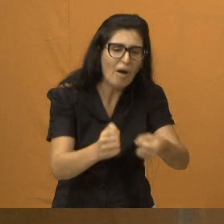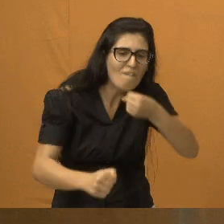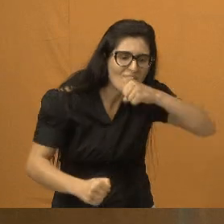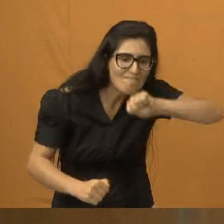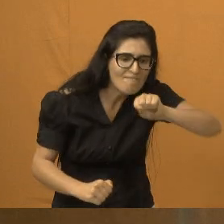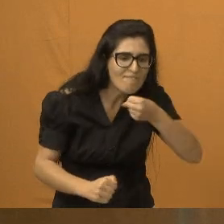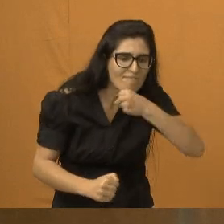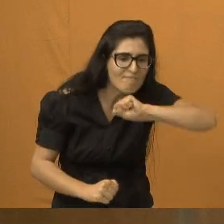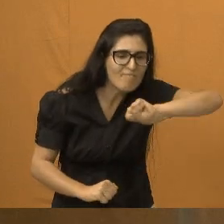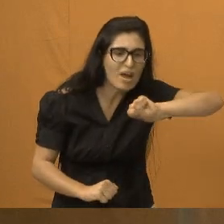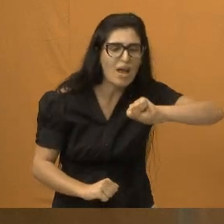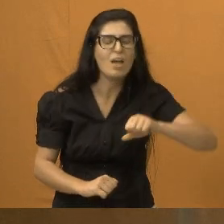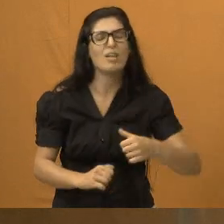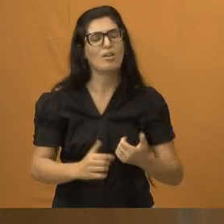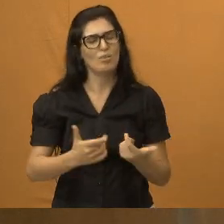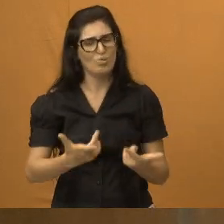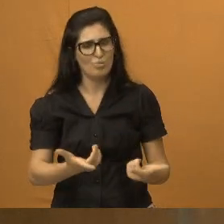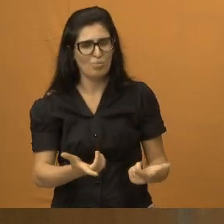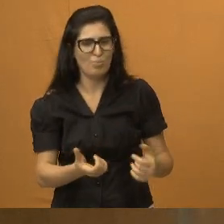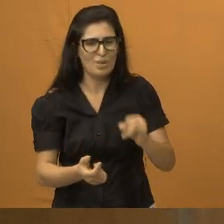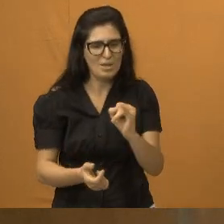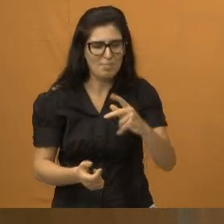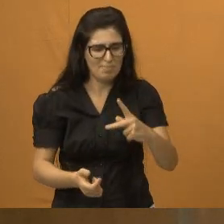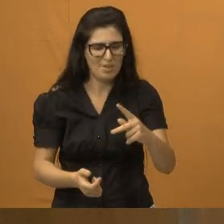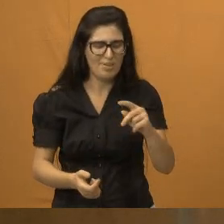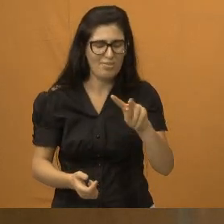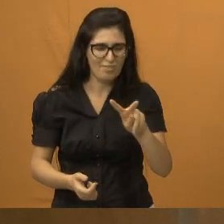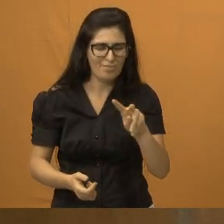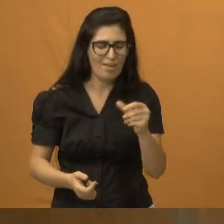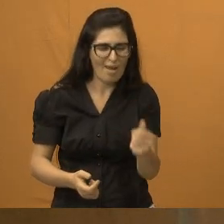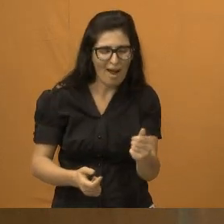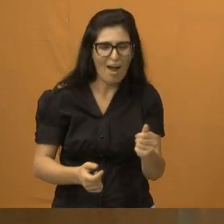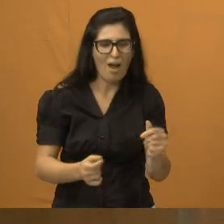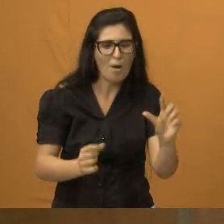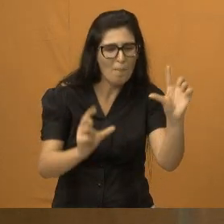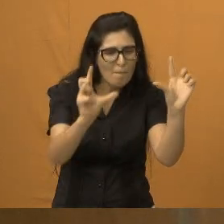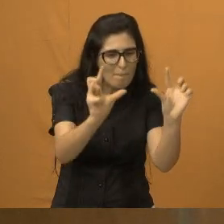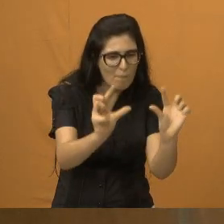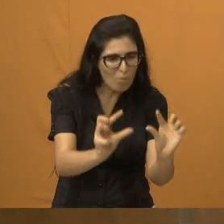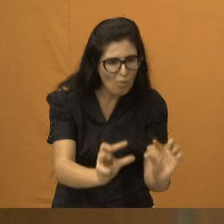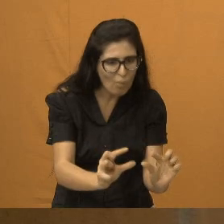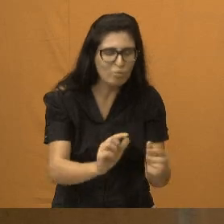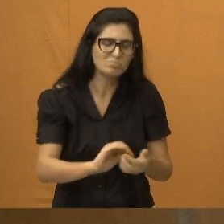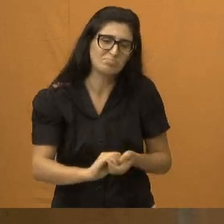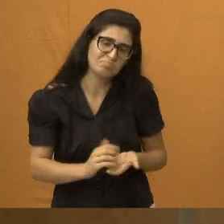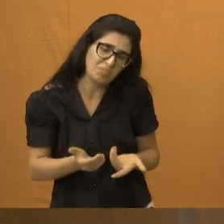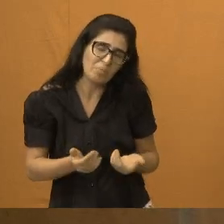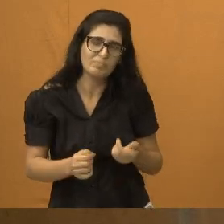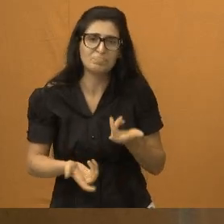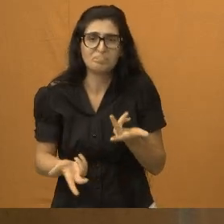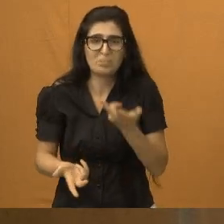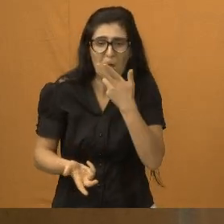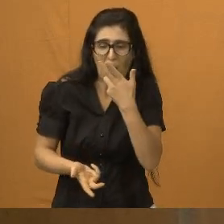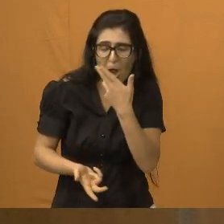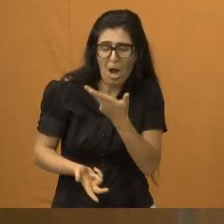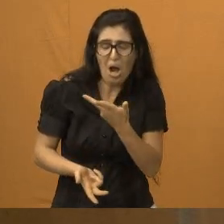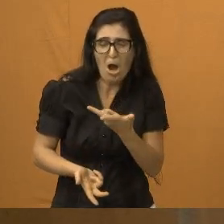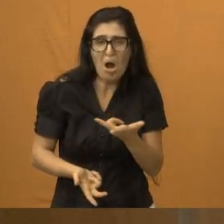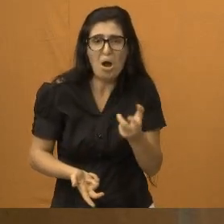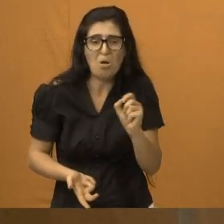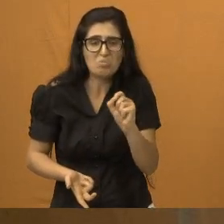estadual coloca, né, esse limite de IPVA. Então, possivelmente, Sr. Valmir, essa sua pergunta, ela pode